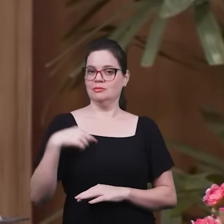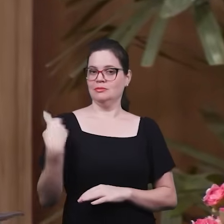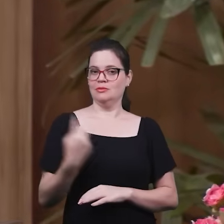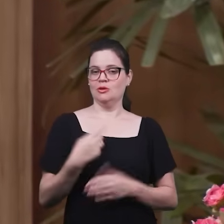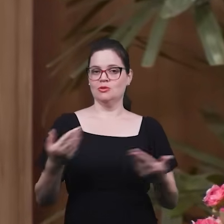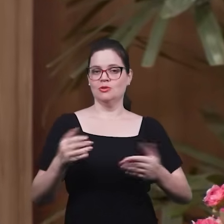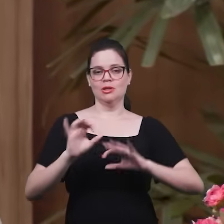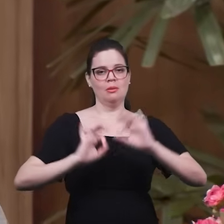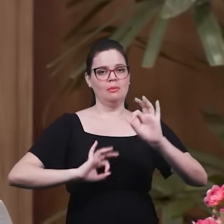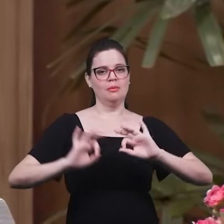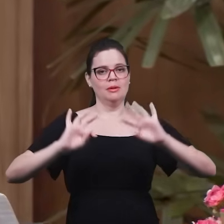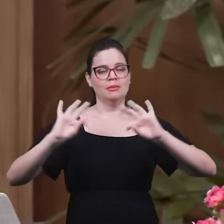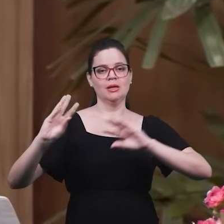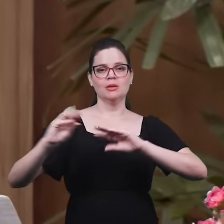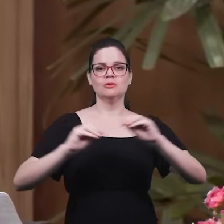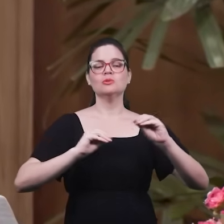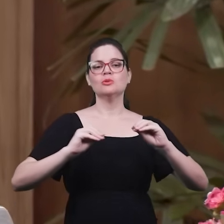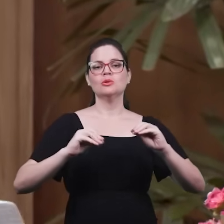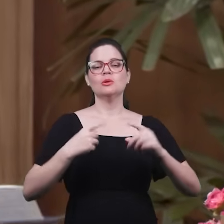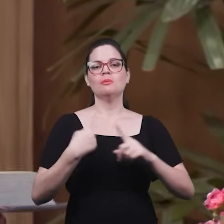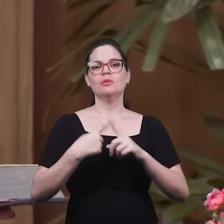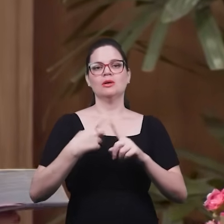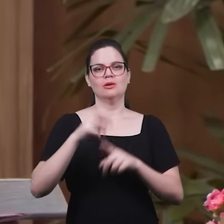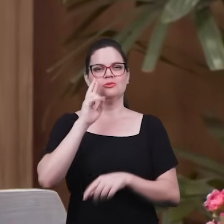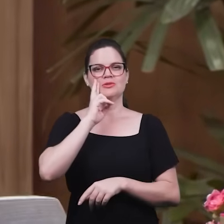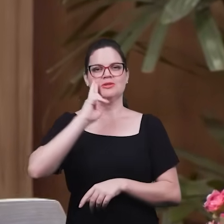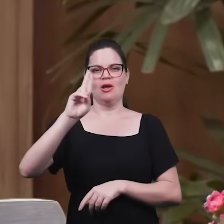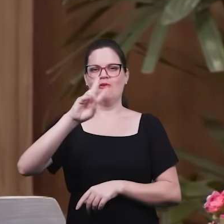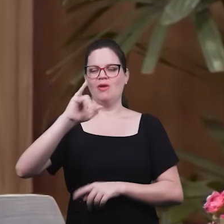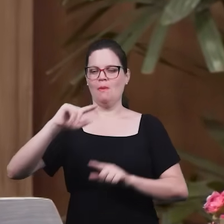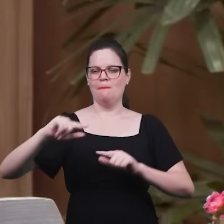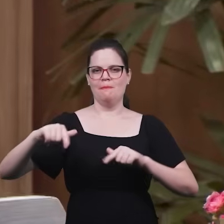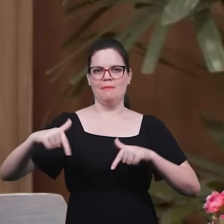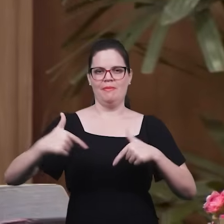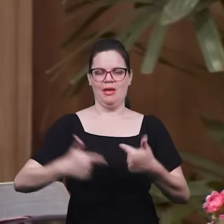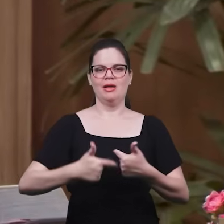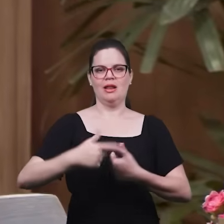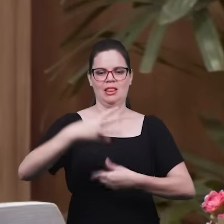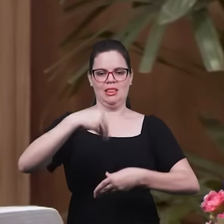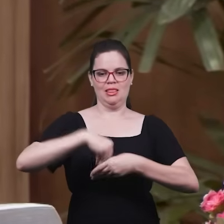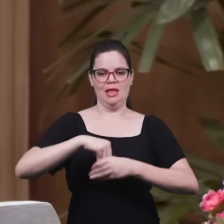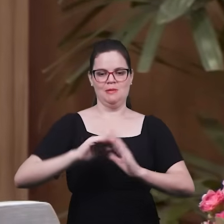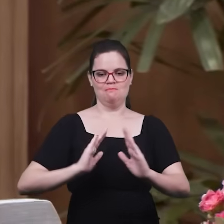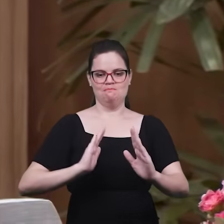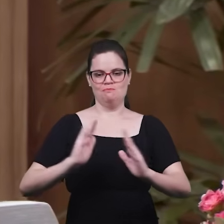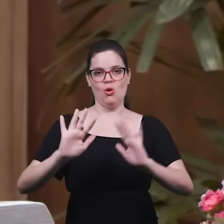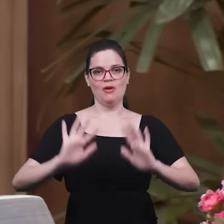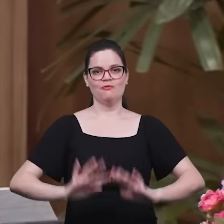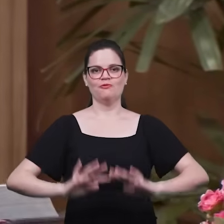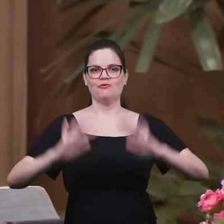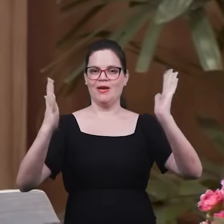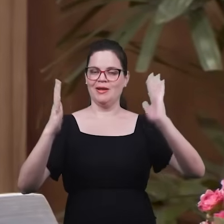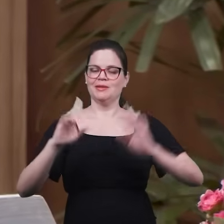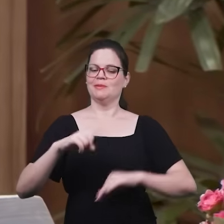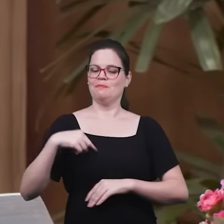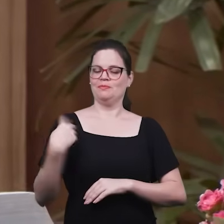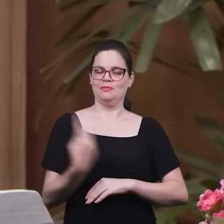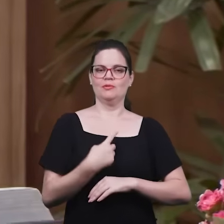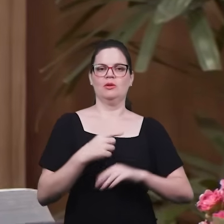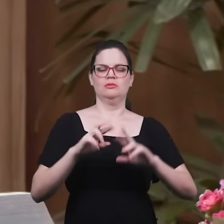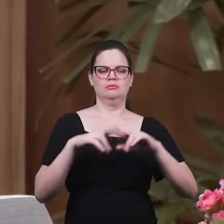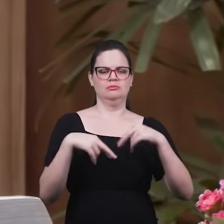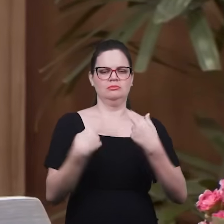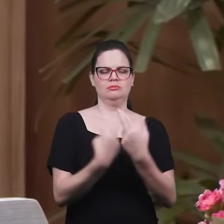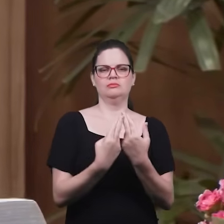o Espírito Santo tem a fazer neste evento. Toda a igreja está reunida